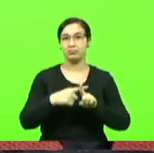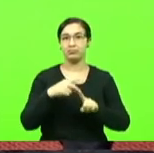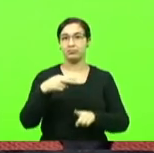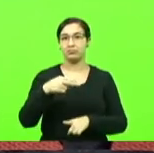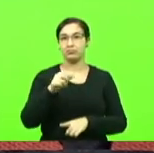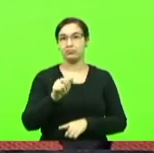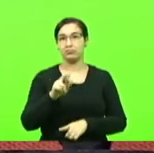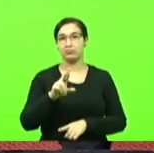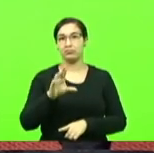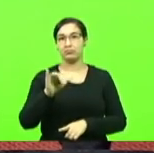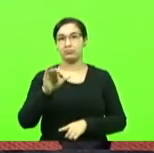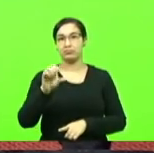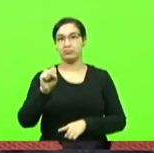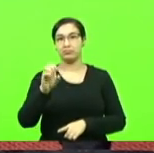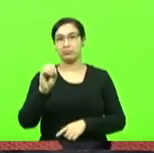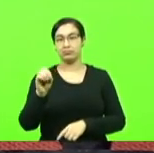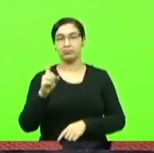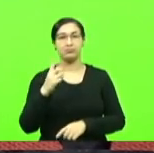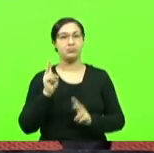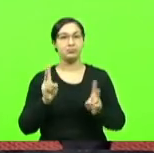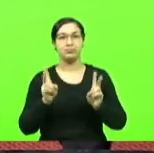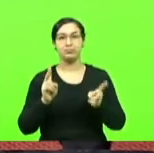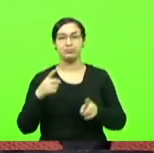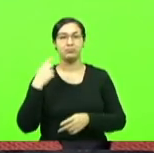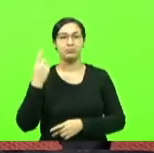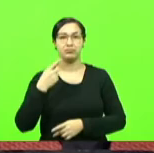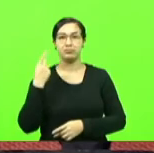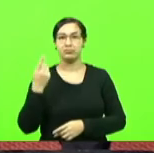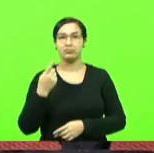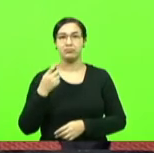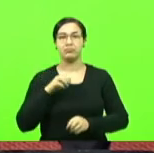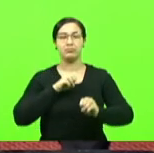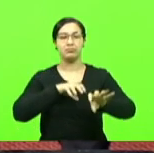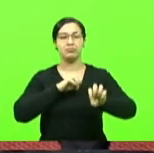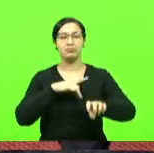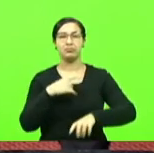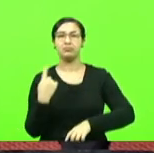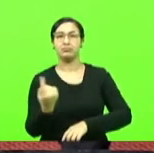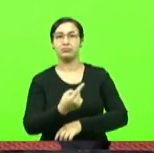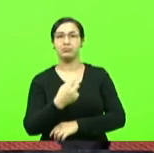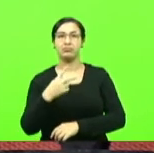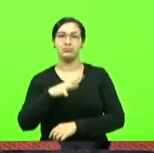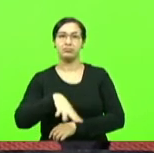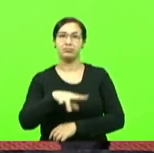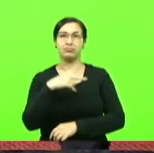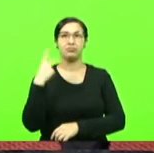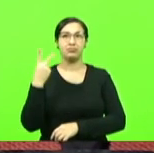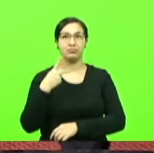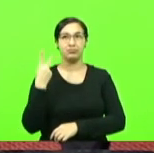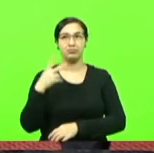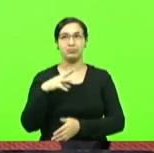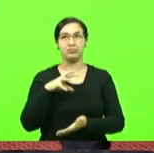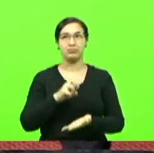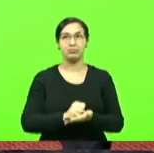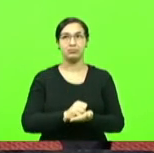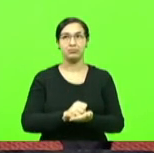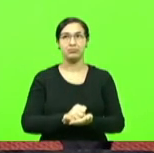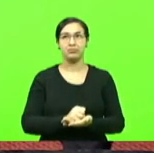nosso sempre deputado, nosso mentor aqui também na área política, e deixar registrar...